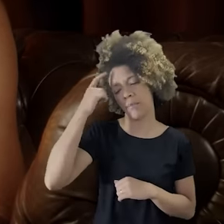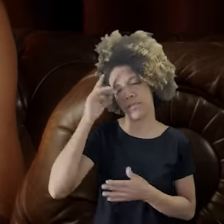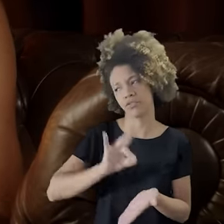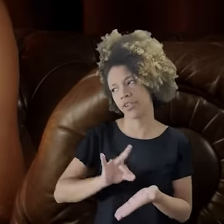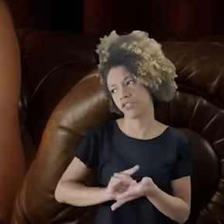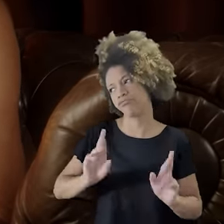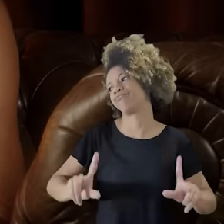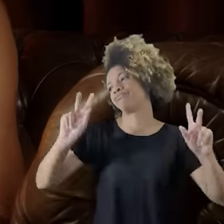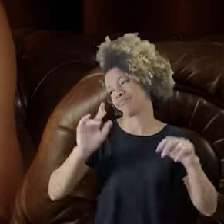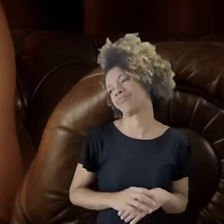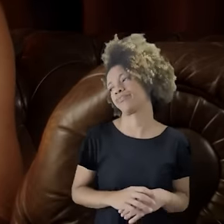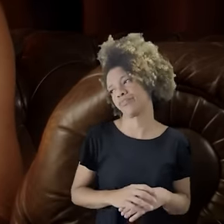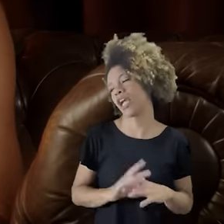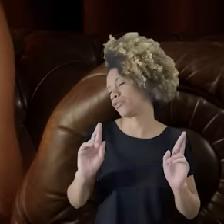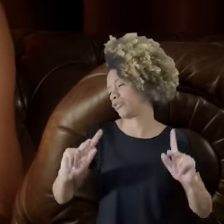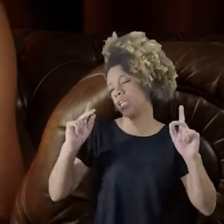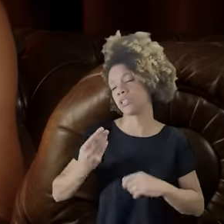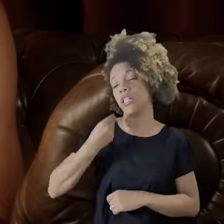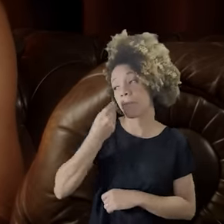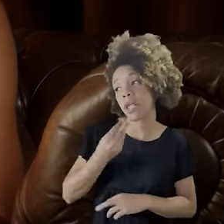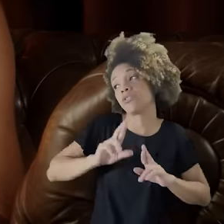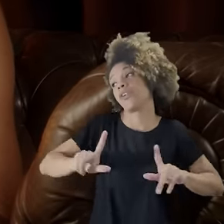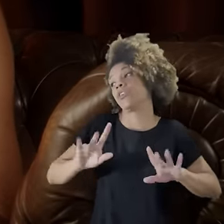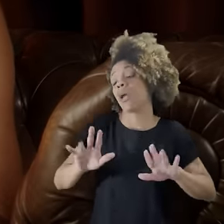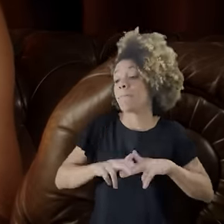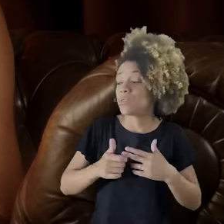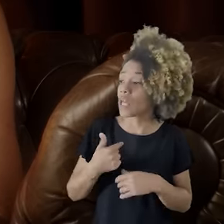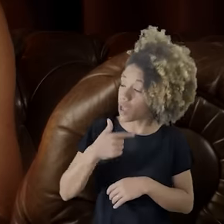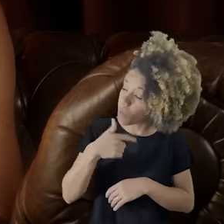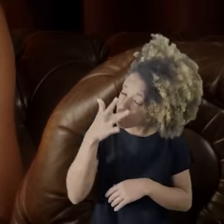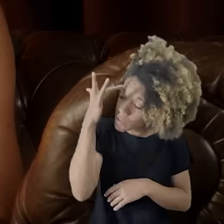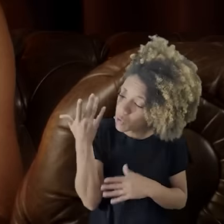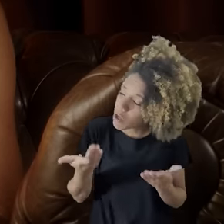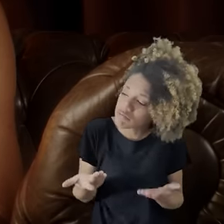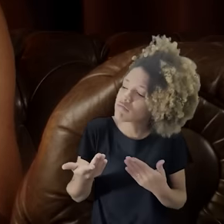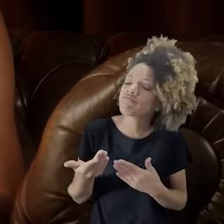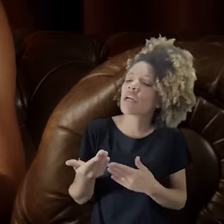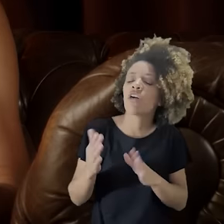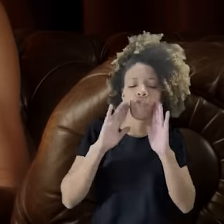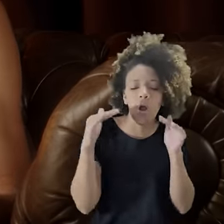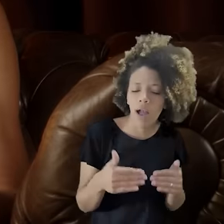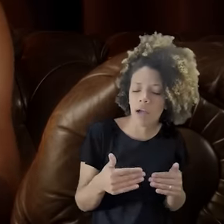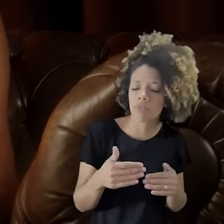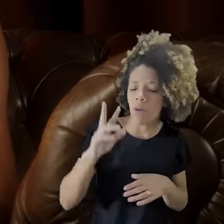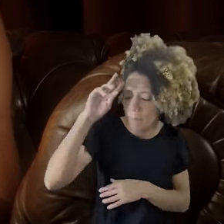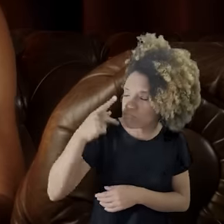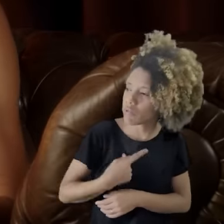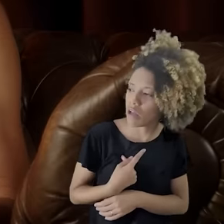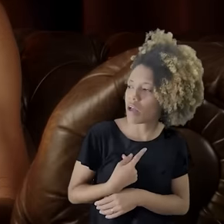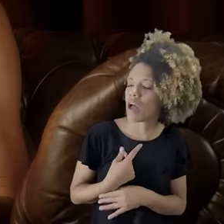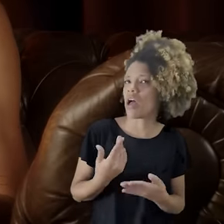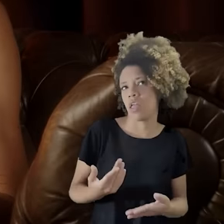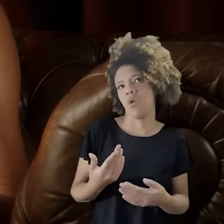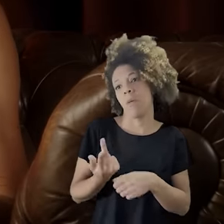realmente é outra é outra cabeça é outra visão então por isso que começou uma pessoa que eu sou muito voltada para o ser humano